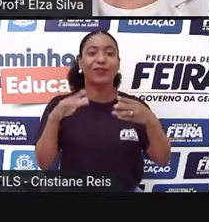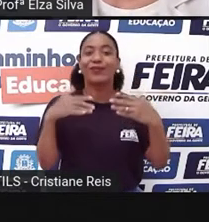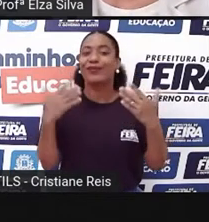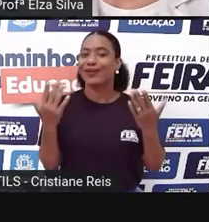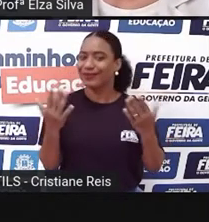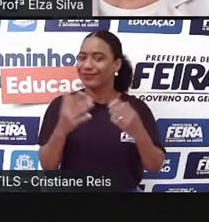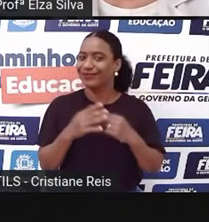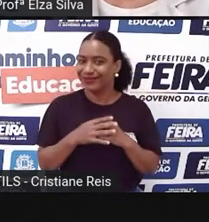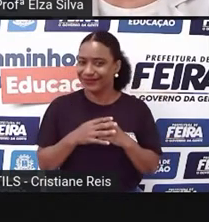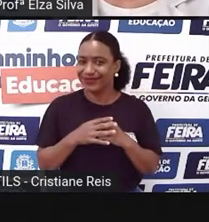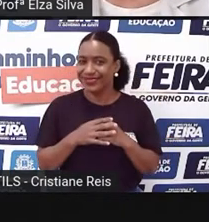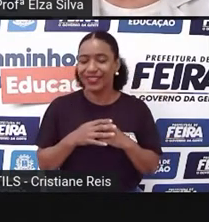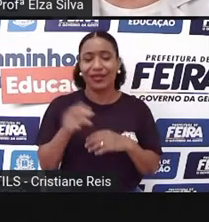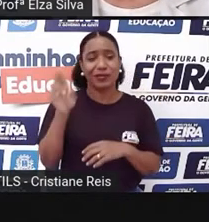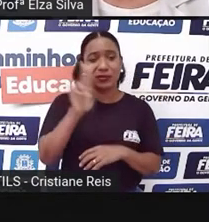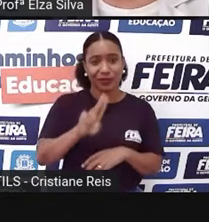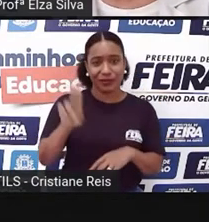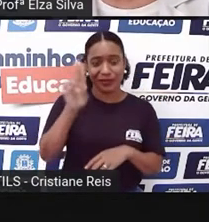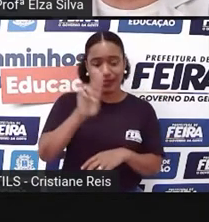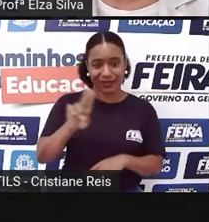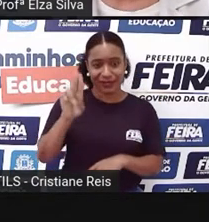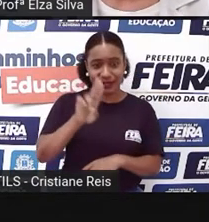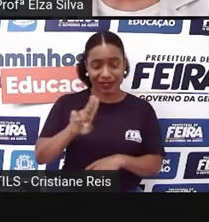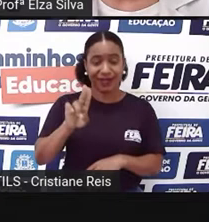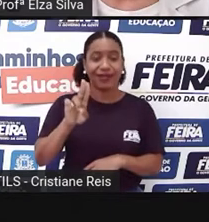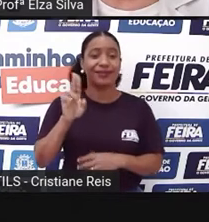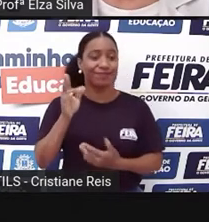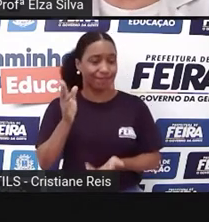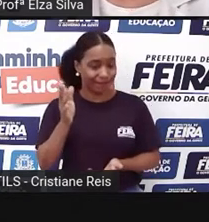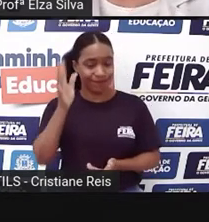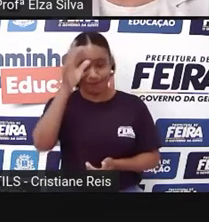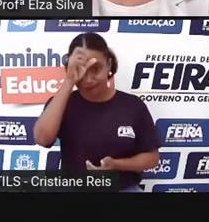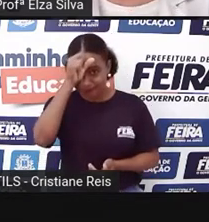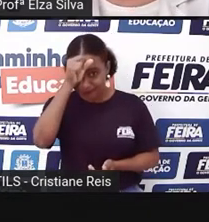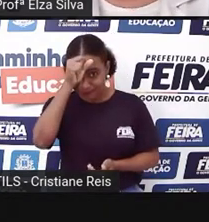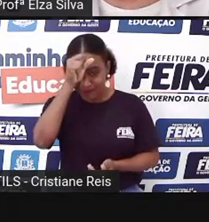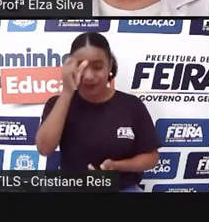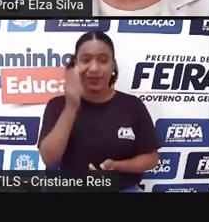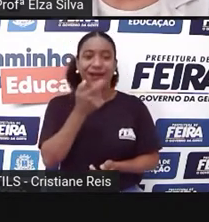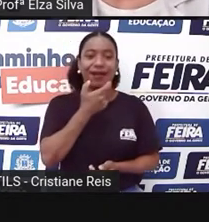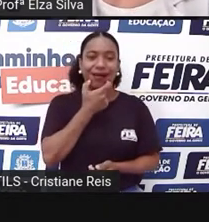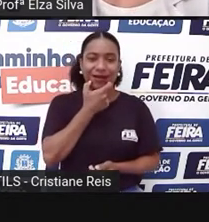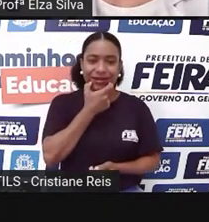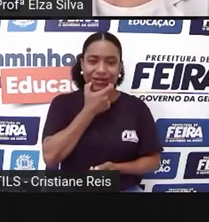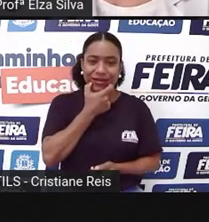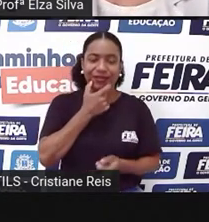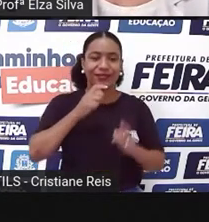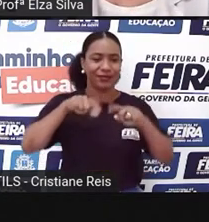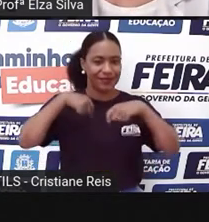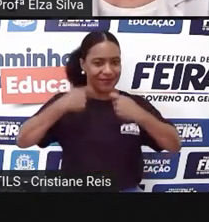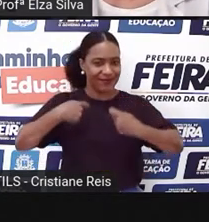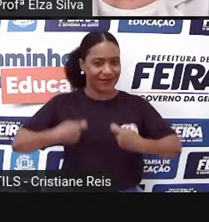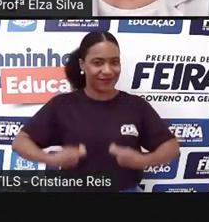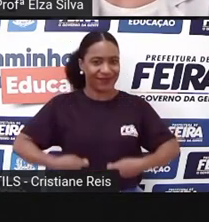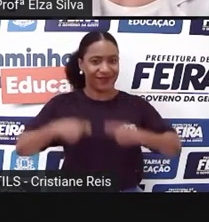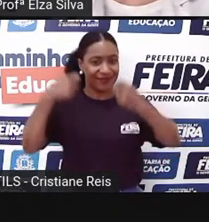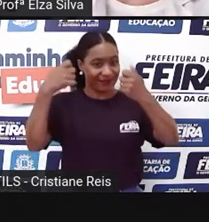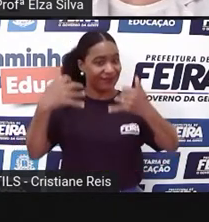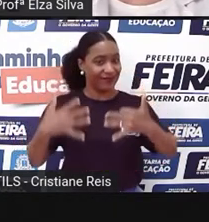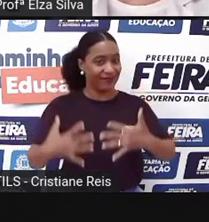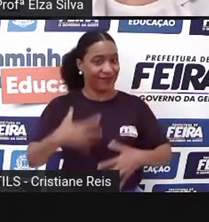vamos aprender a utilizar os conhecimentos da língua inglesa para falar de nós mesmos e de outras